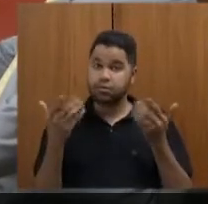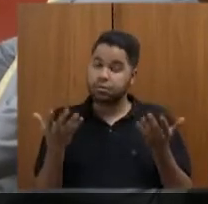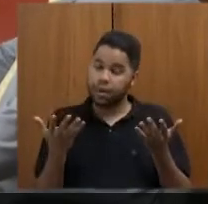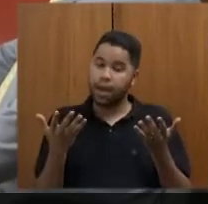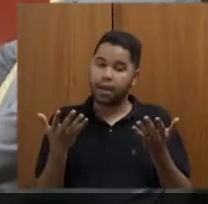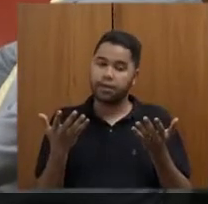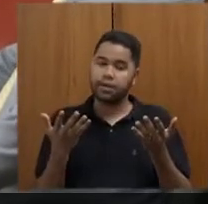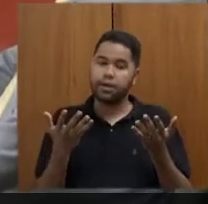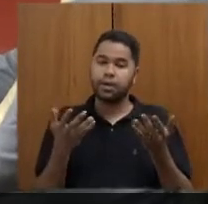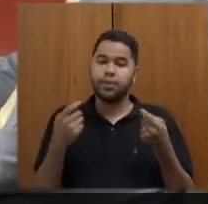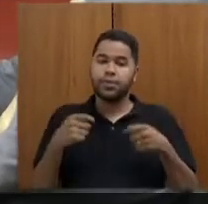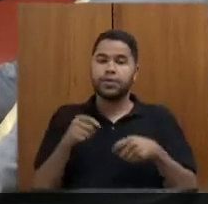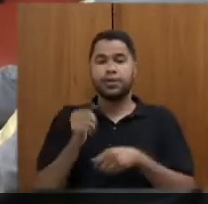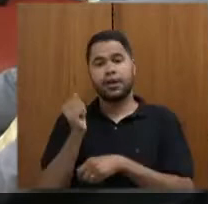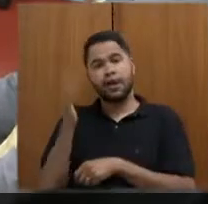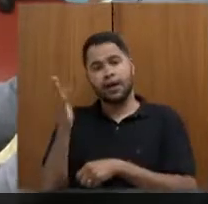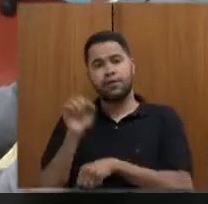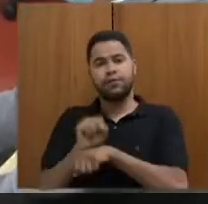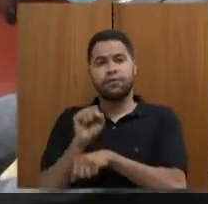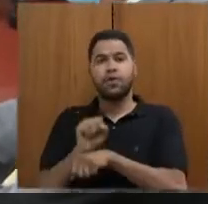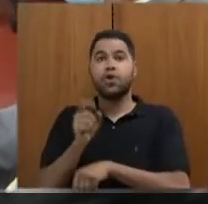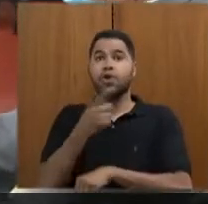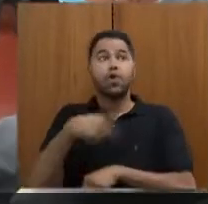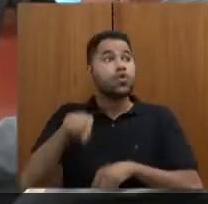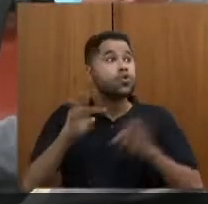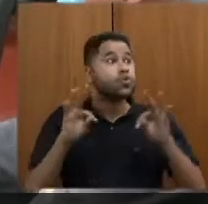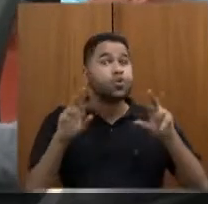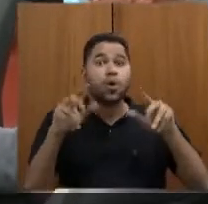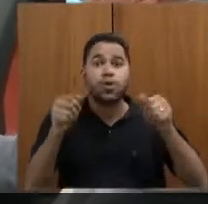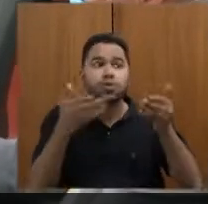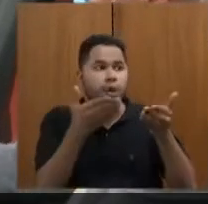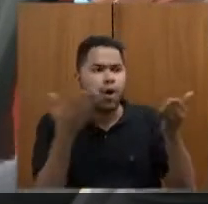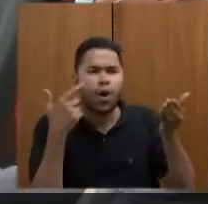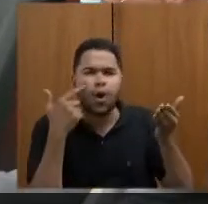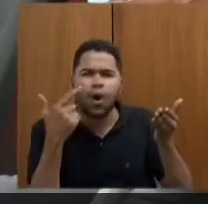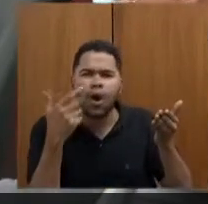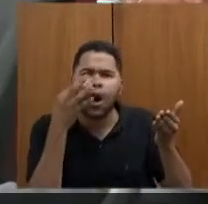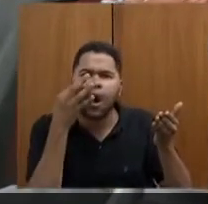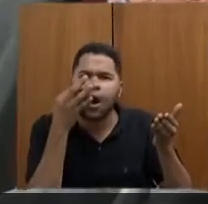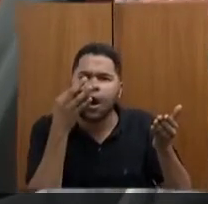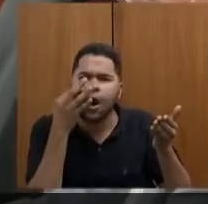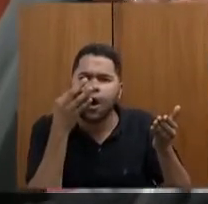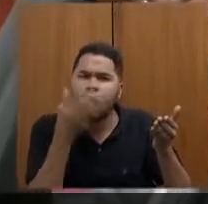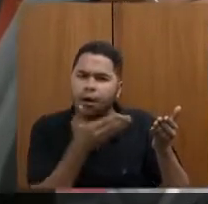né, vai precisar aguardar lá fora, porque todos aqui, olha, todos aqui estão